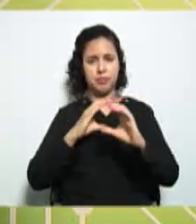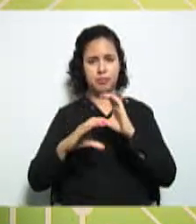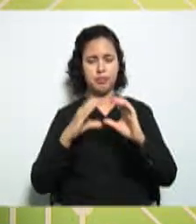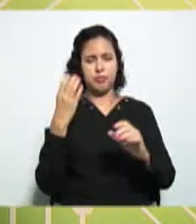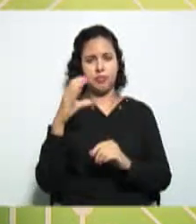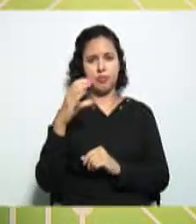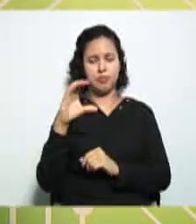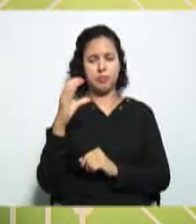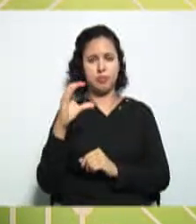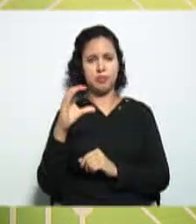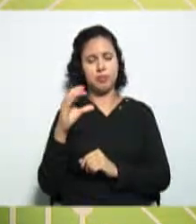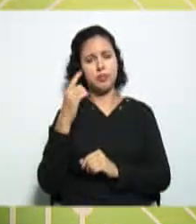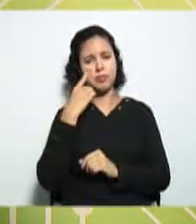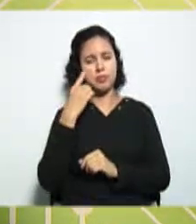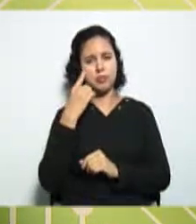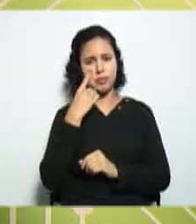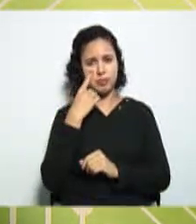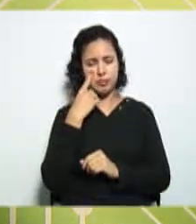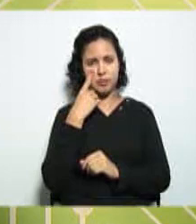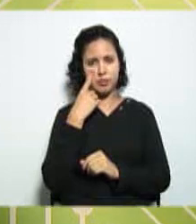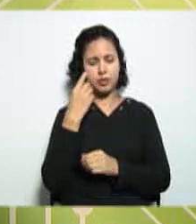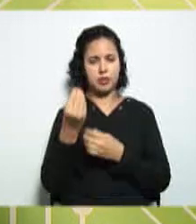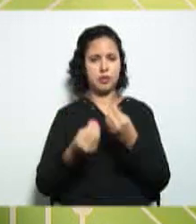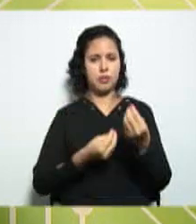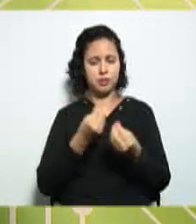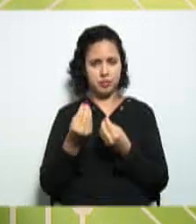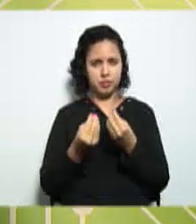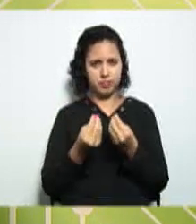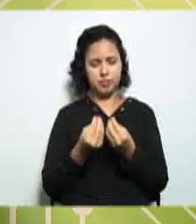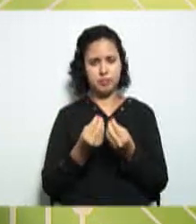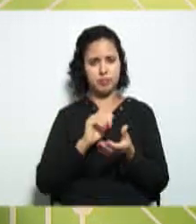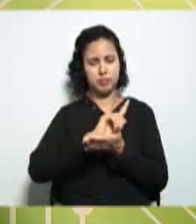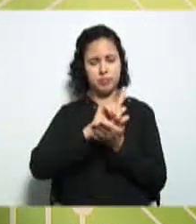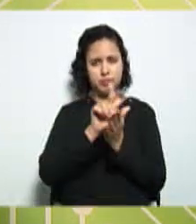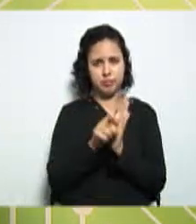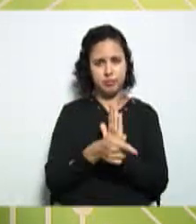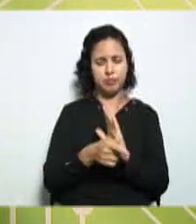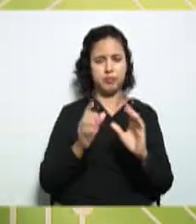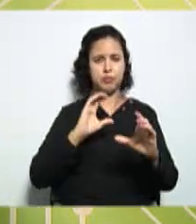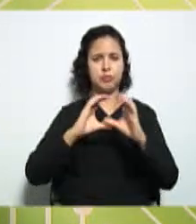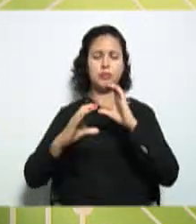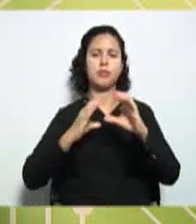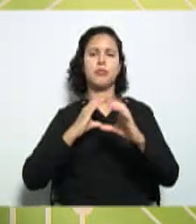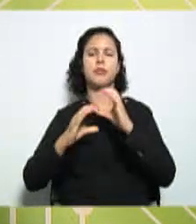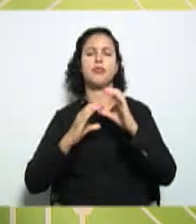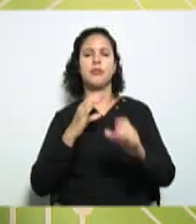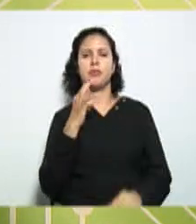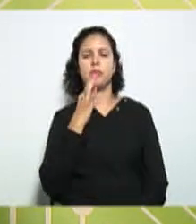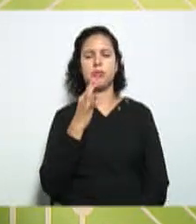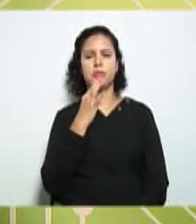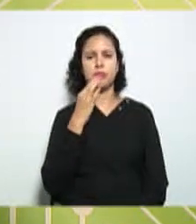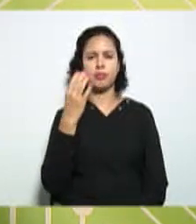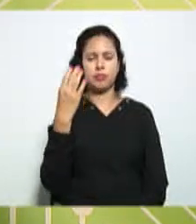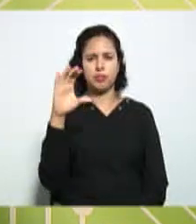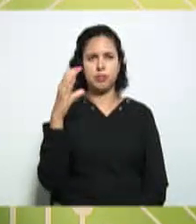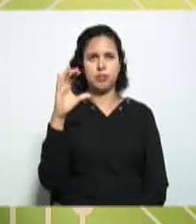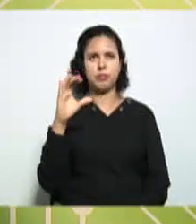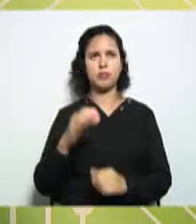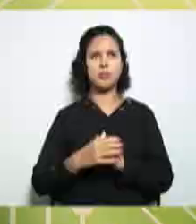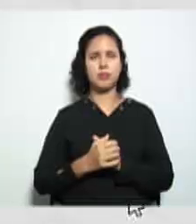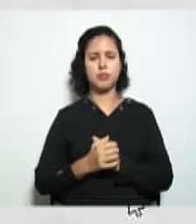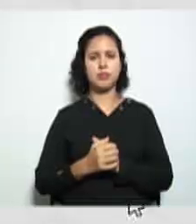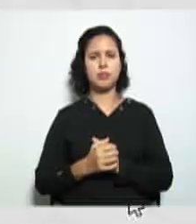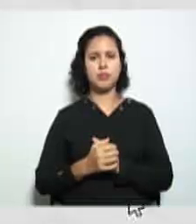lá a formatação geral e agora quais são então esses gêneros de comunicação para o conhecimento científico? Vamos